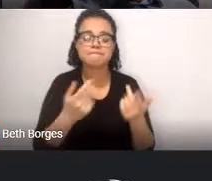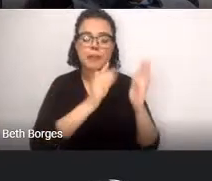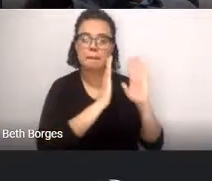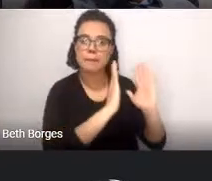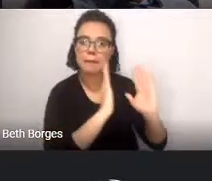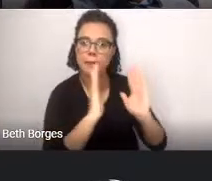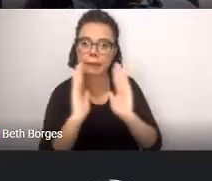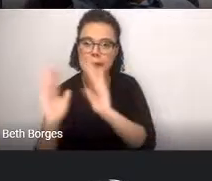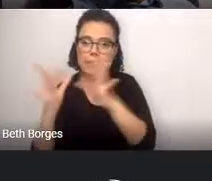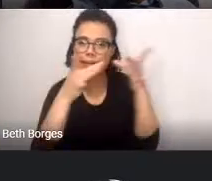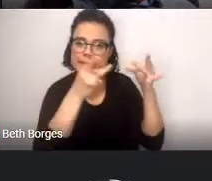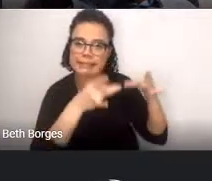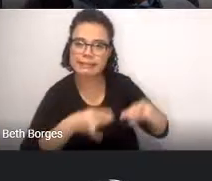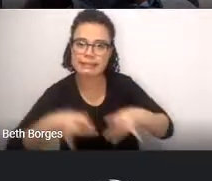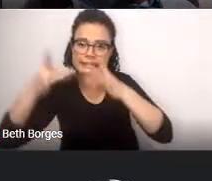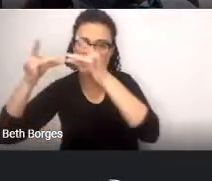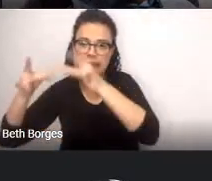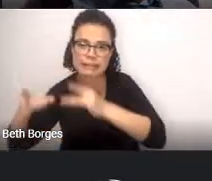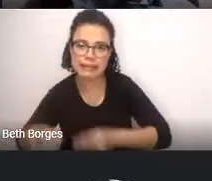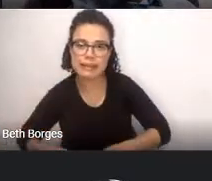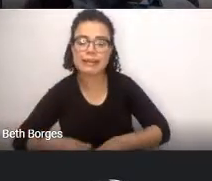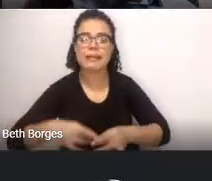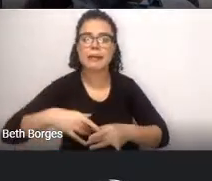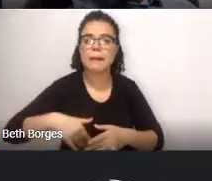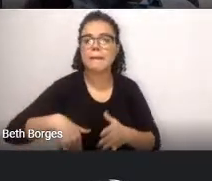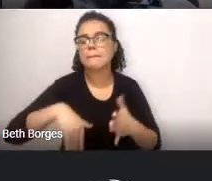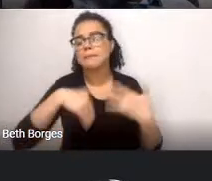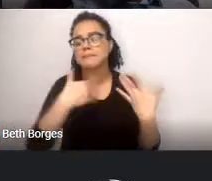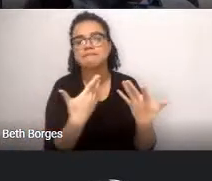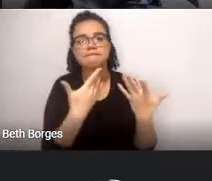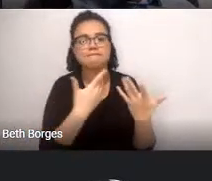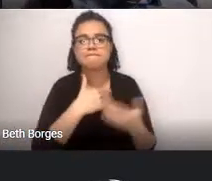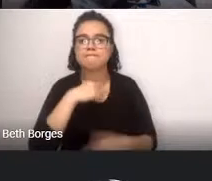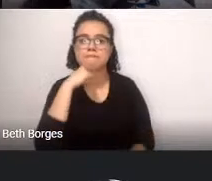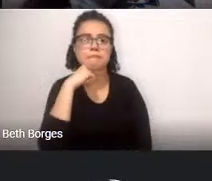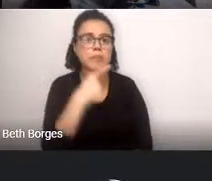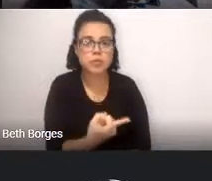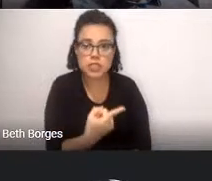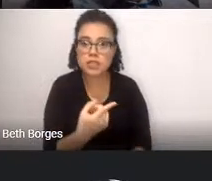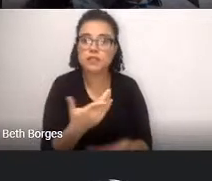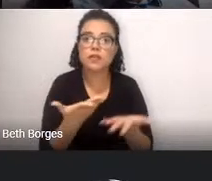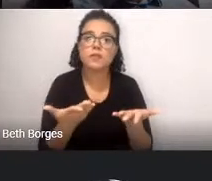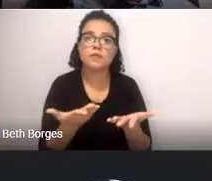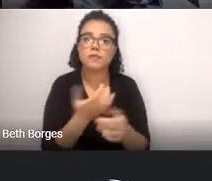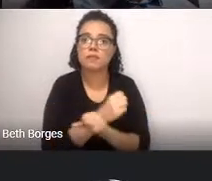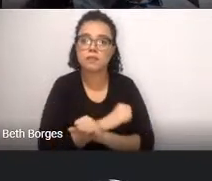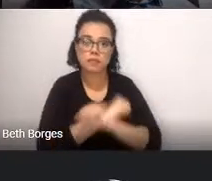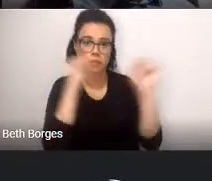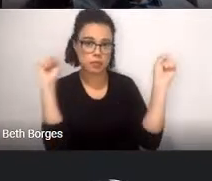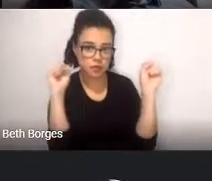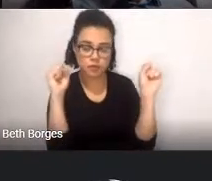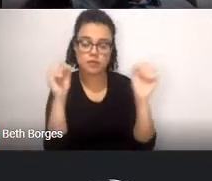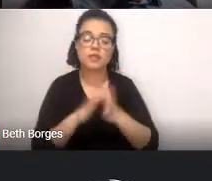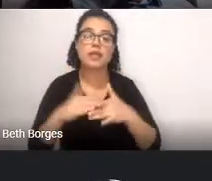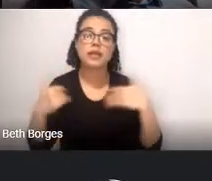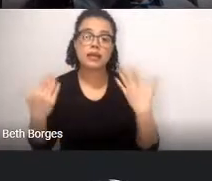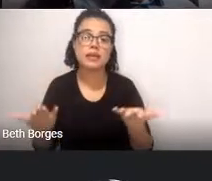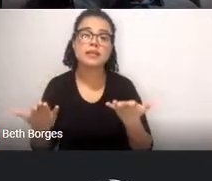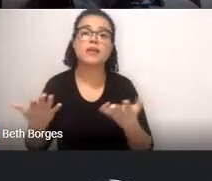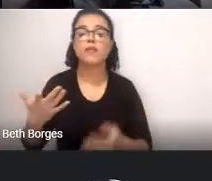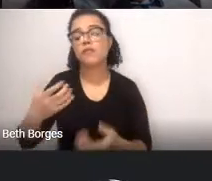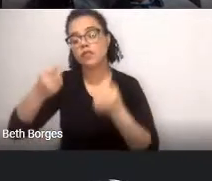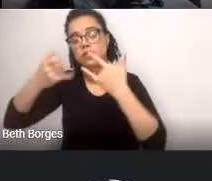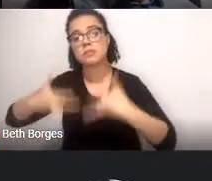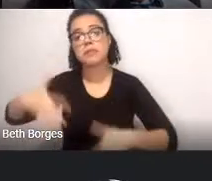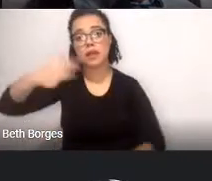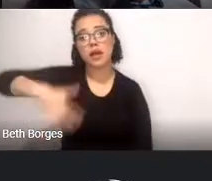aí nós precisaríamos de no mínimo 10 horas para me explicar o meu protocolo de uma maneira significativa, tá? Vou falar de uma maneira bem geral, para